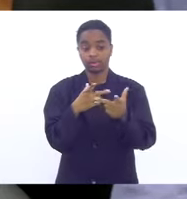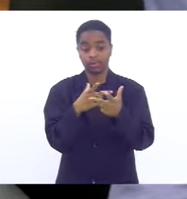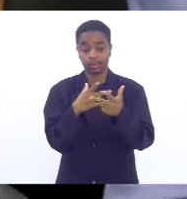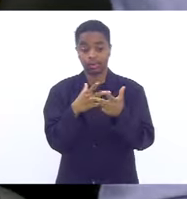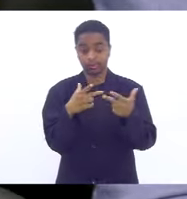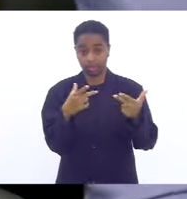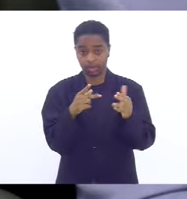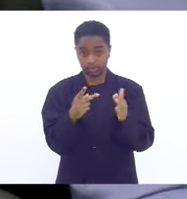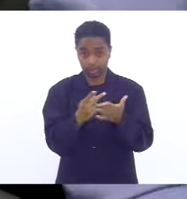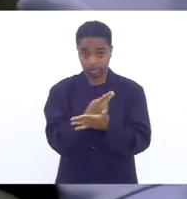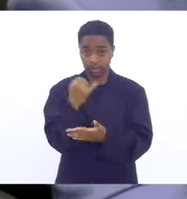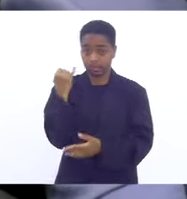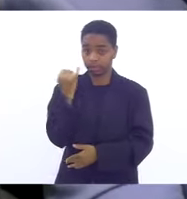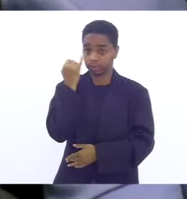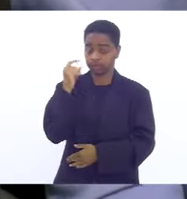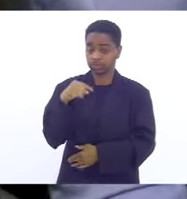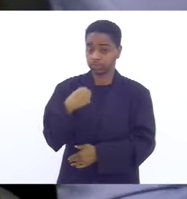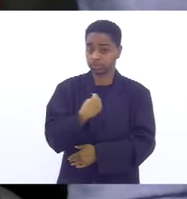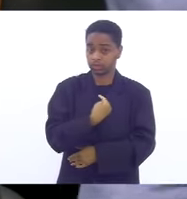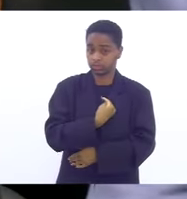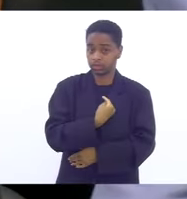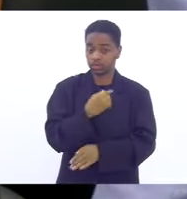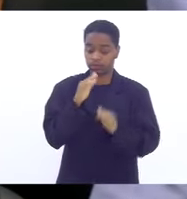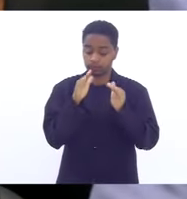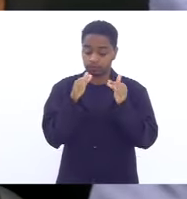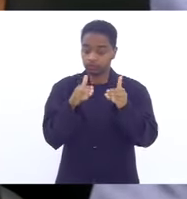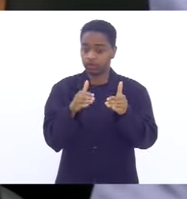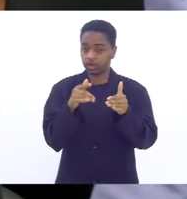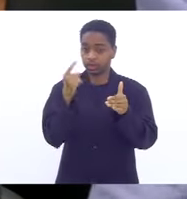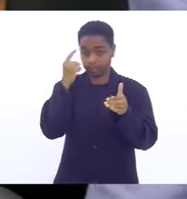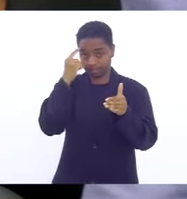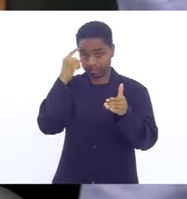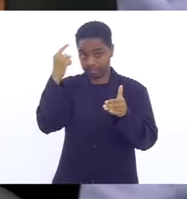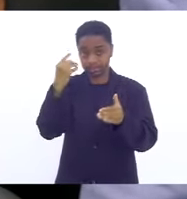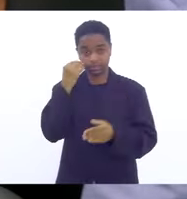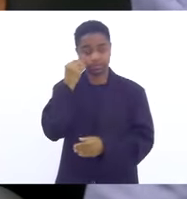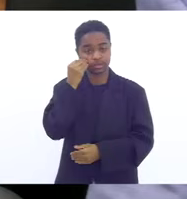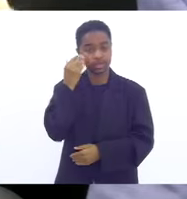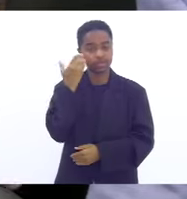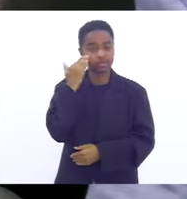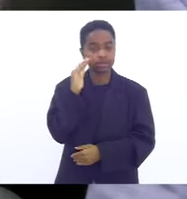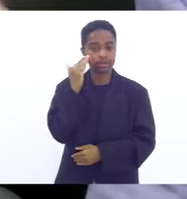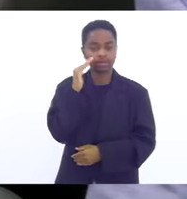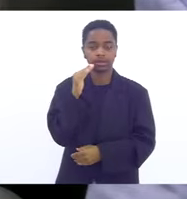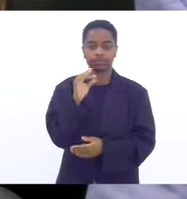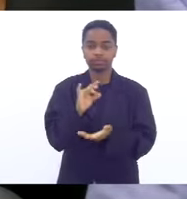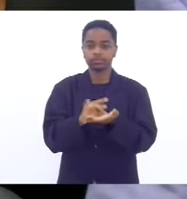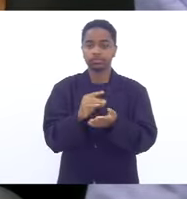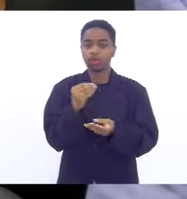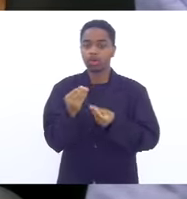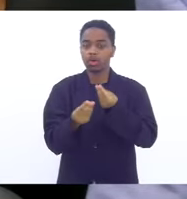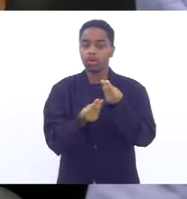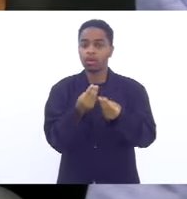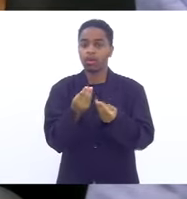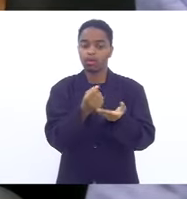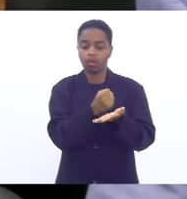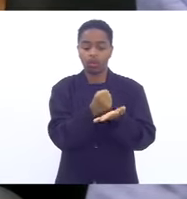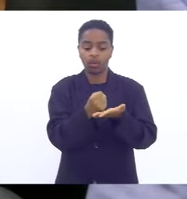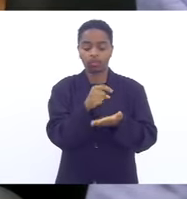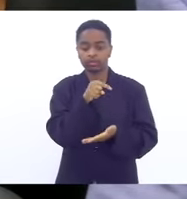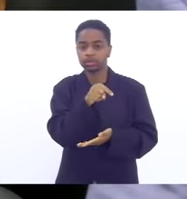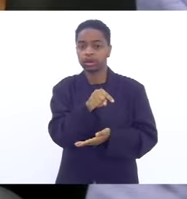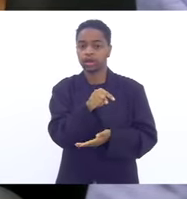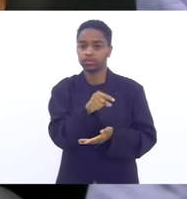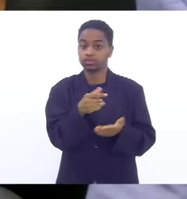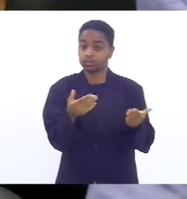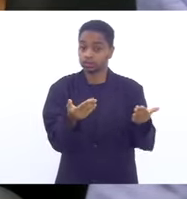nós centralizar, nós nos localizarmos para entender como que uma concessão dessa está